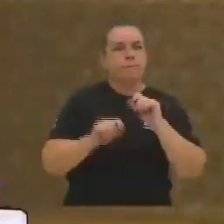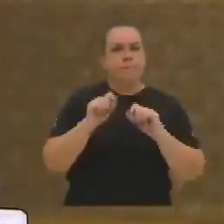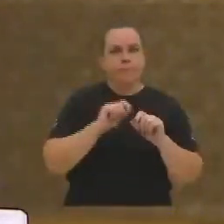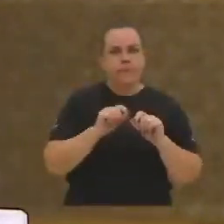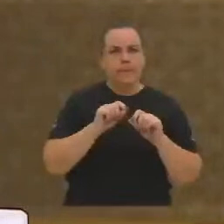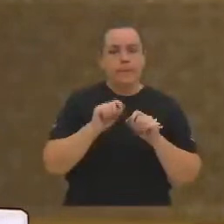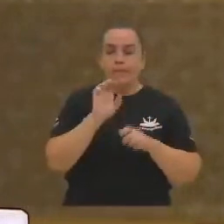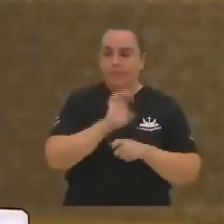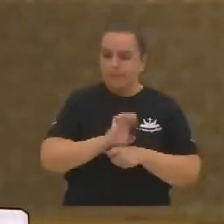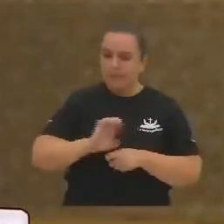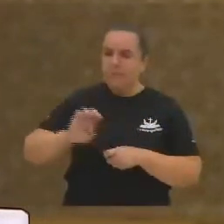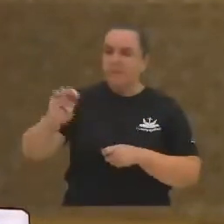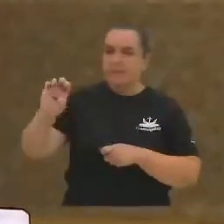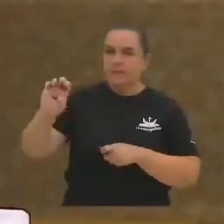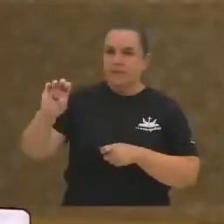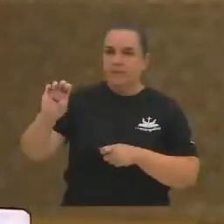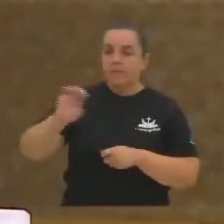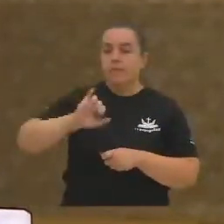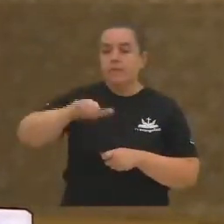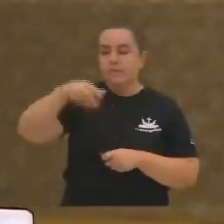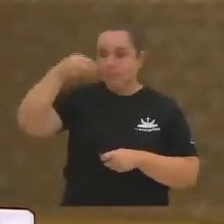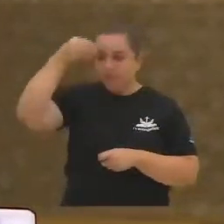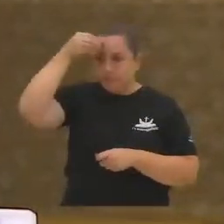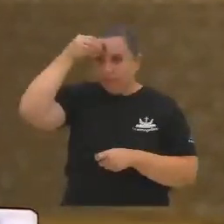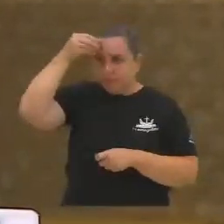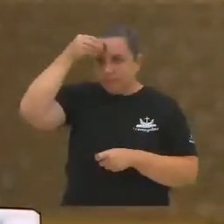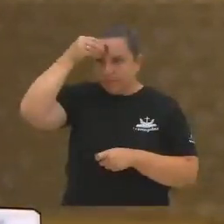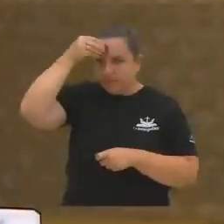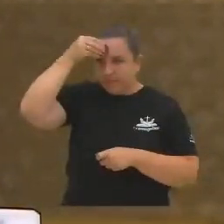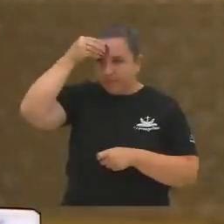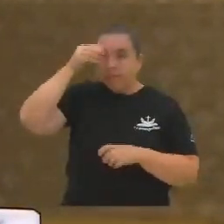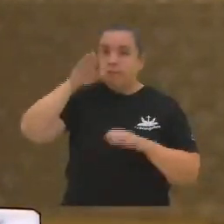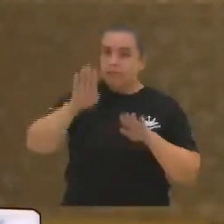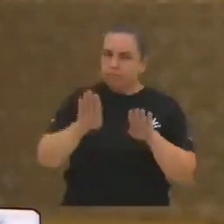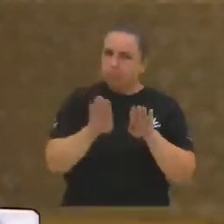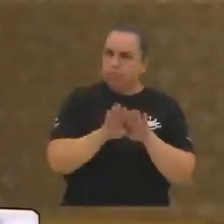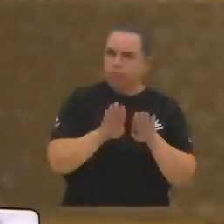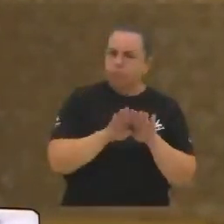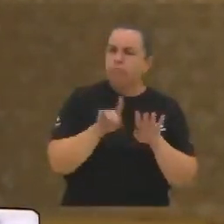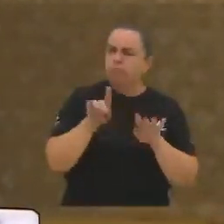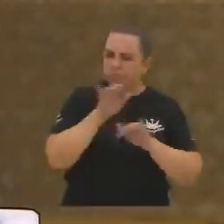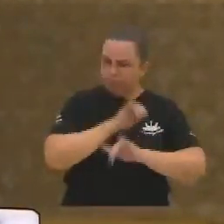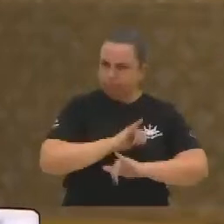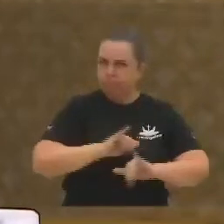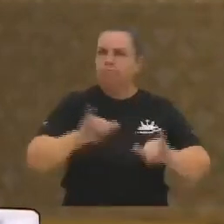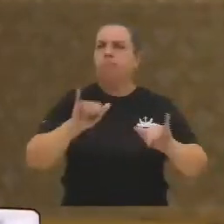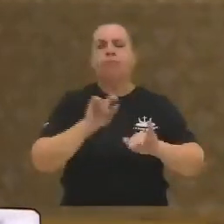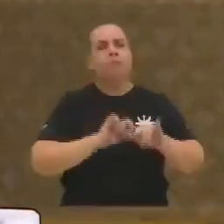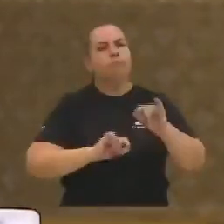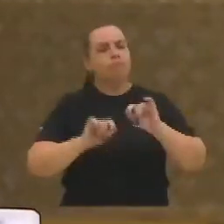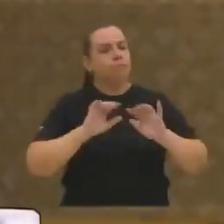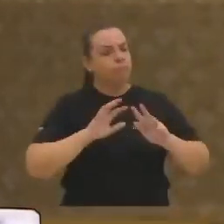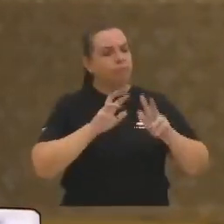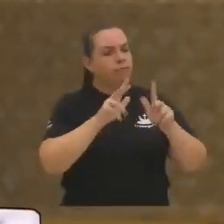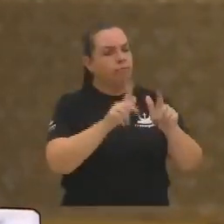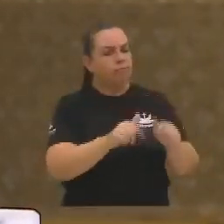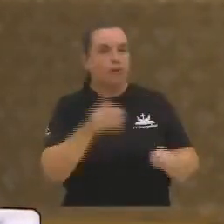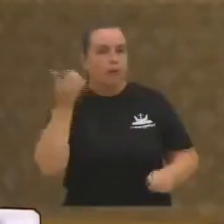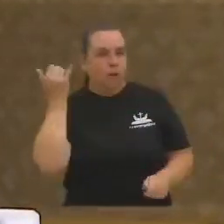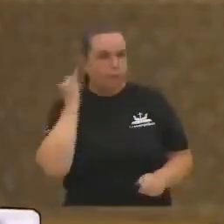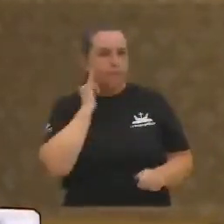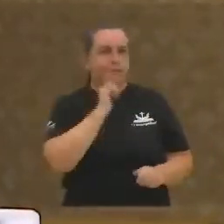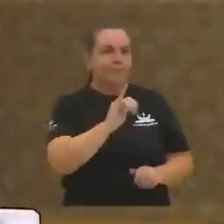Elias, João Batista, e de algum modo Ele está dizendo que todos os